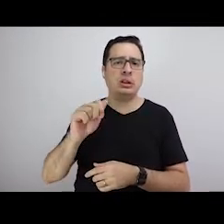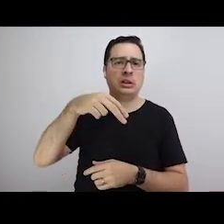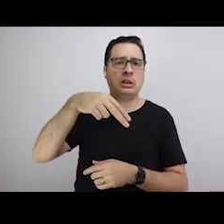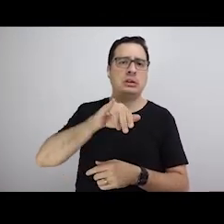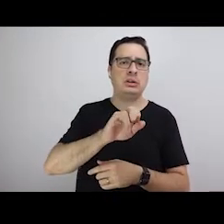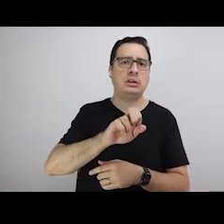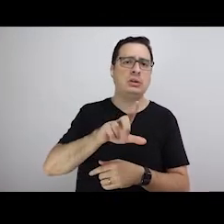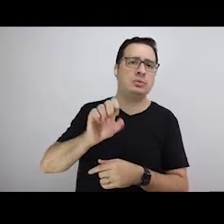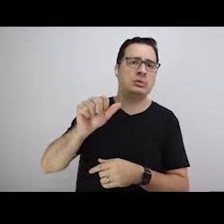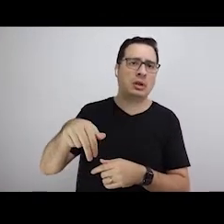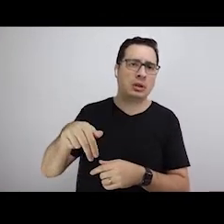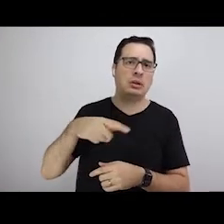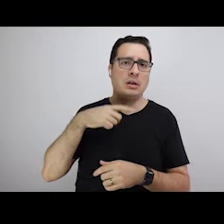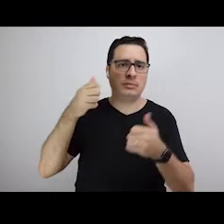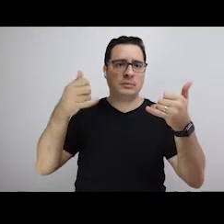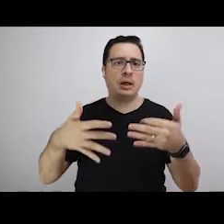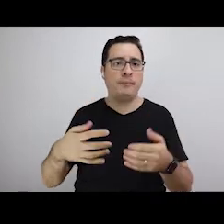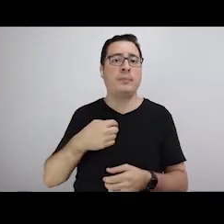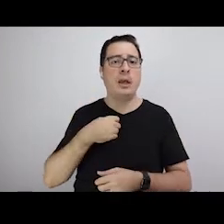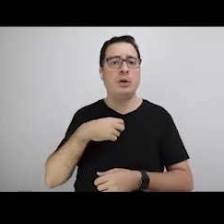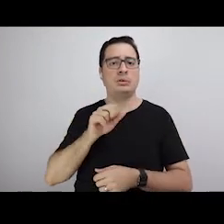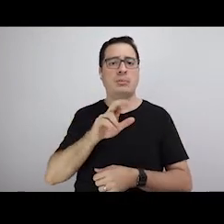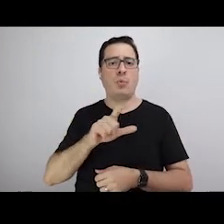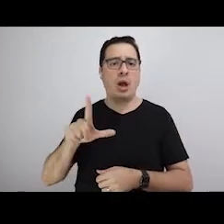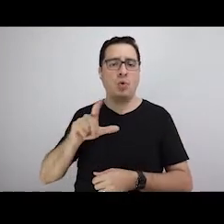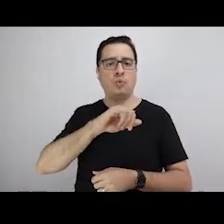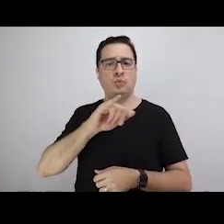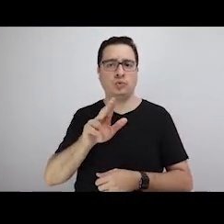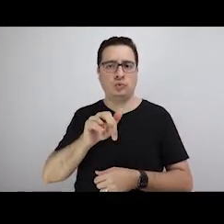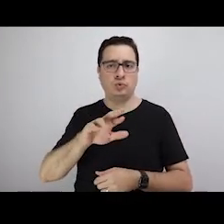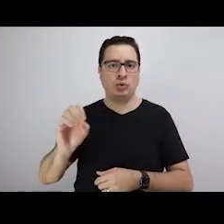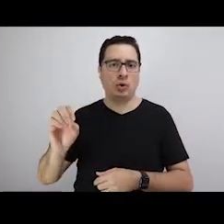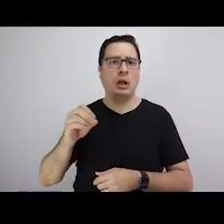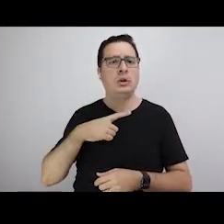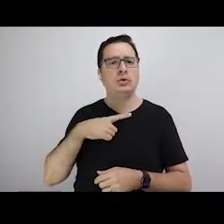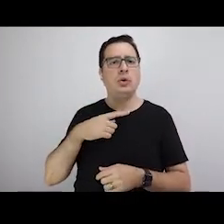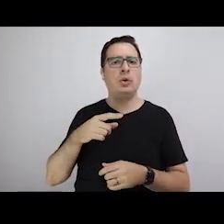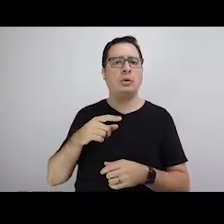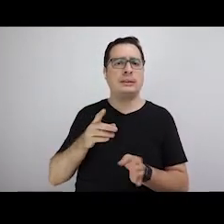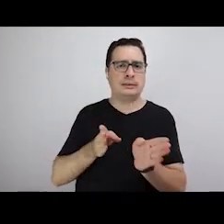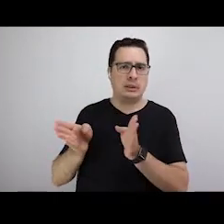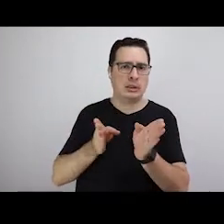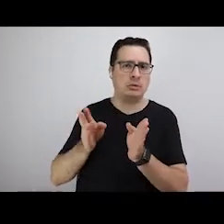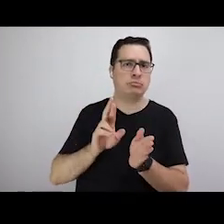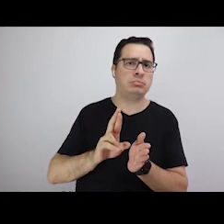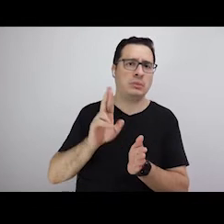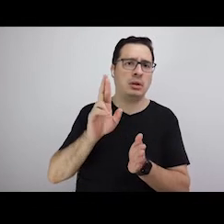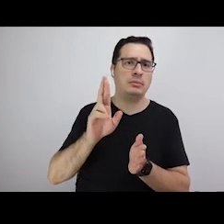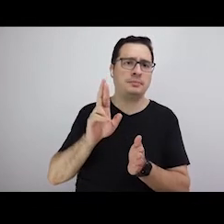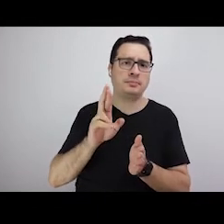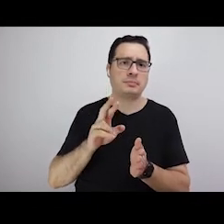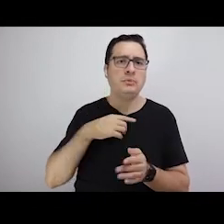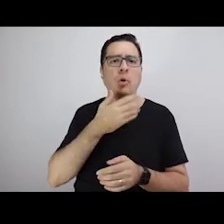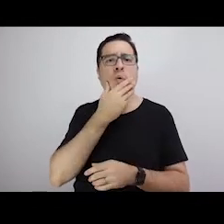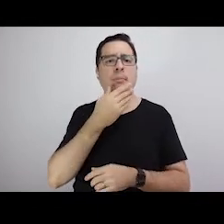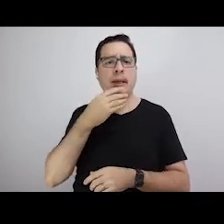da WCAG. Eu sou Samuel Júnior, eu sou especialista em acessibilidade, né, na tecnologia. Eu sou um homem